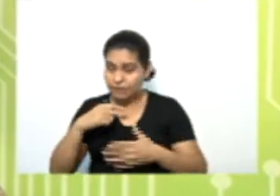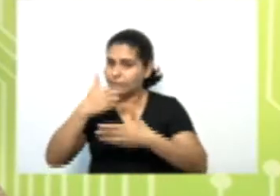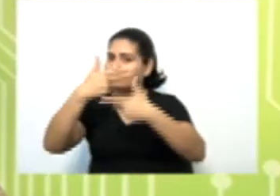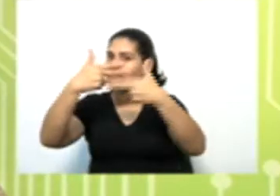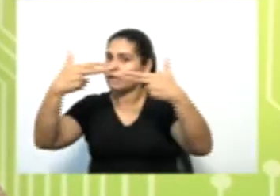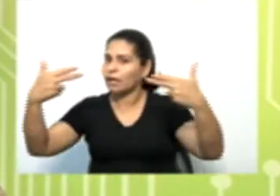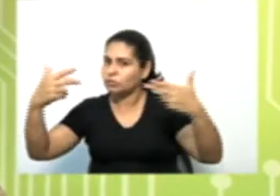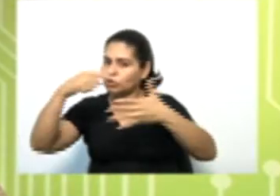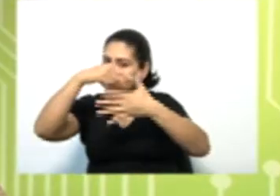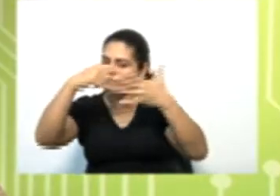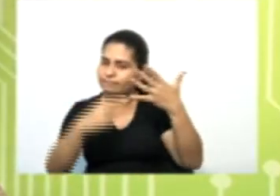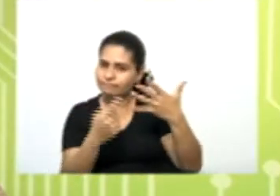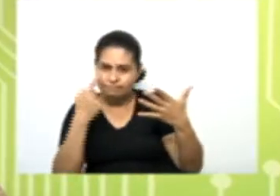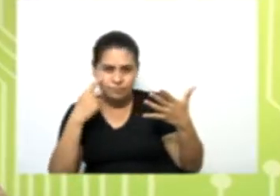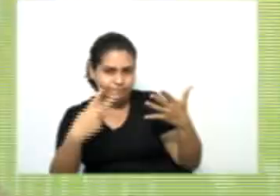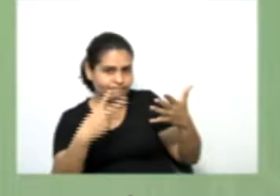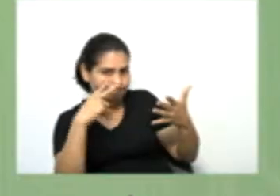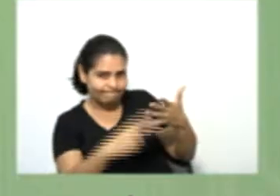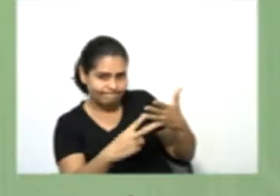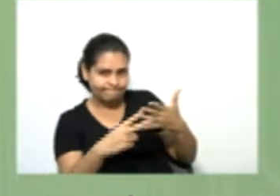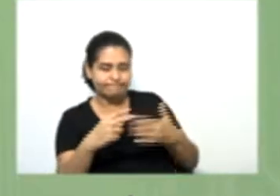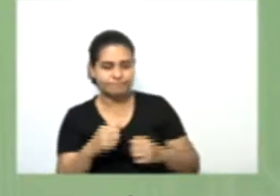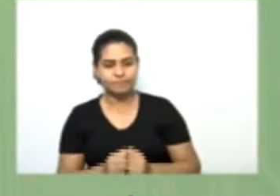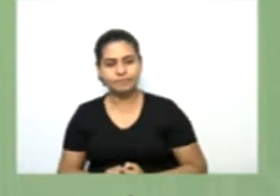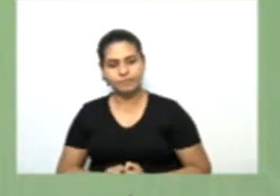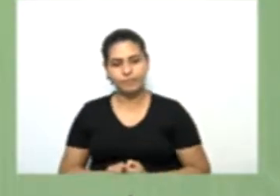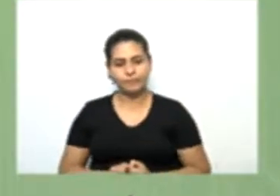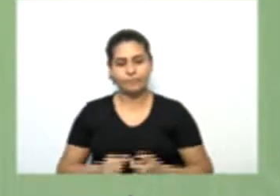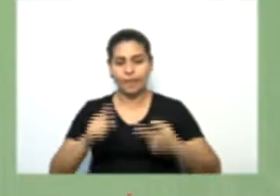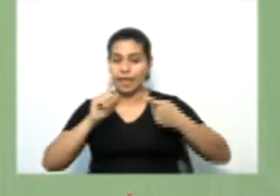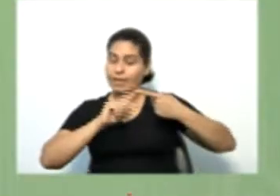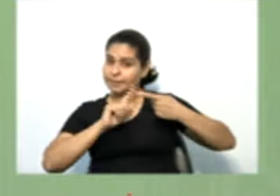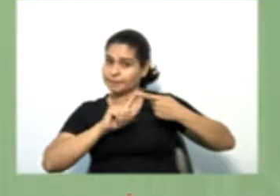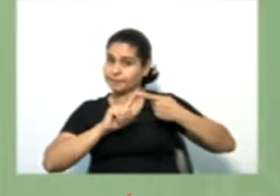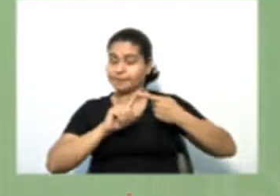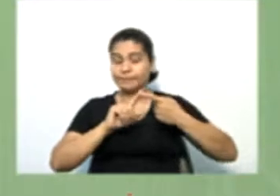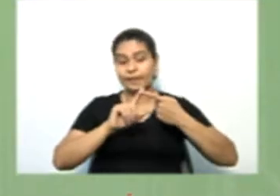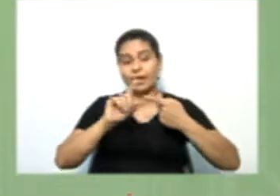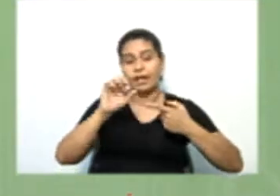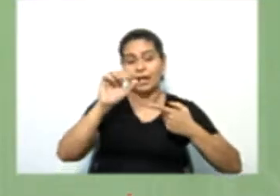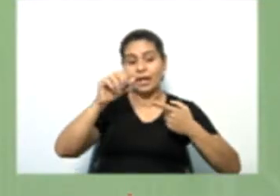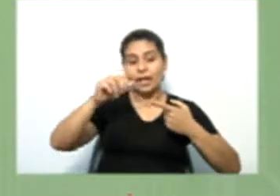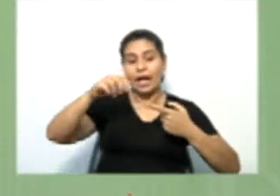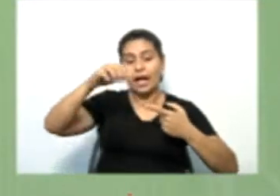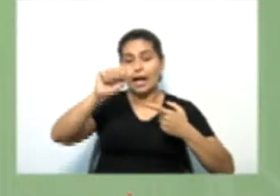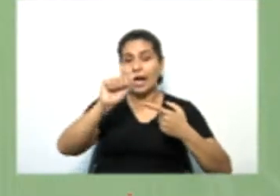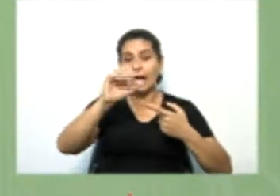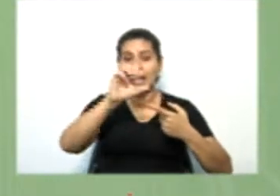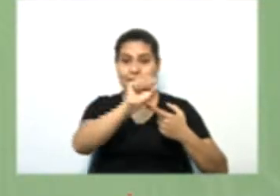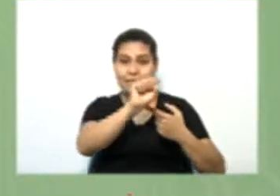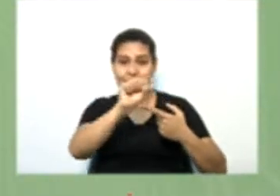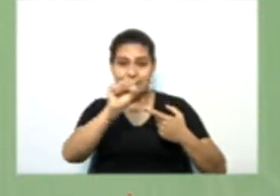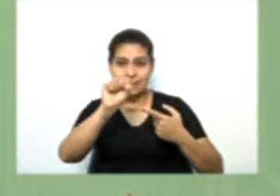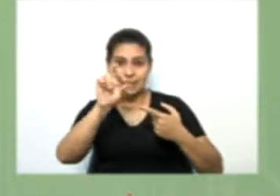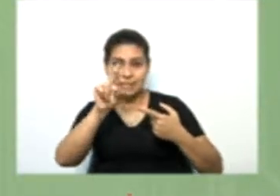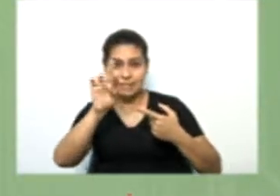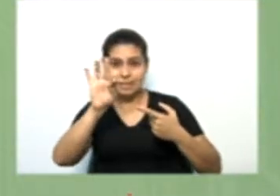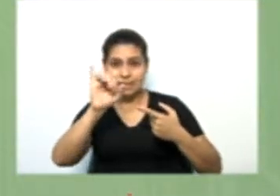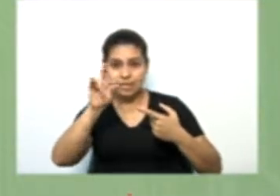de negociadores. Acompanha comigo ali, olha só. Nós temos o negociador assertivo, o